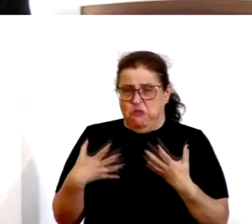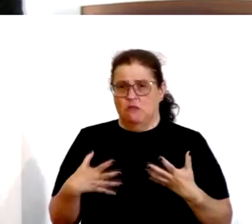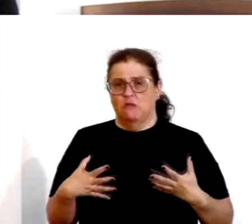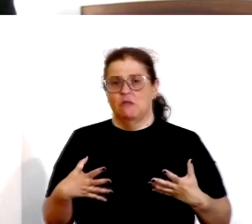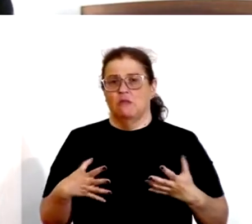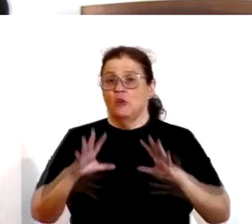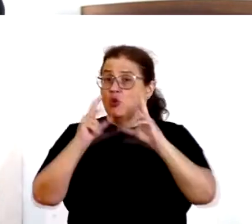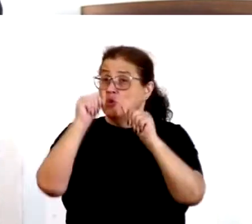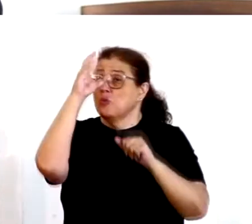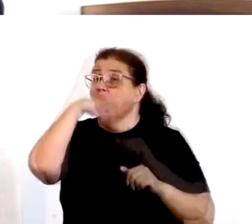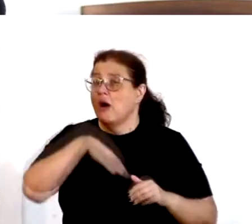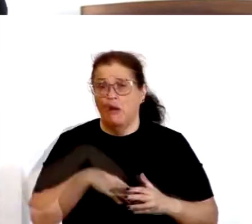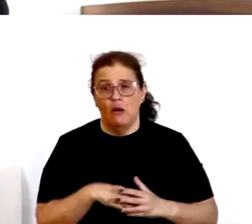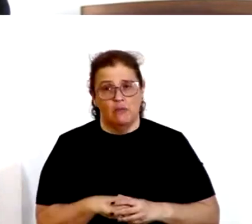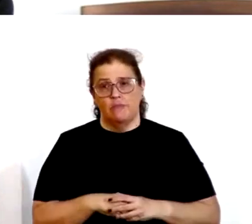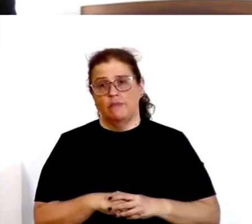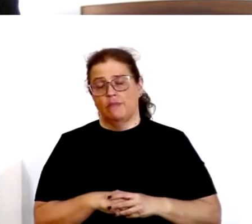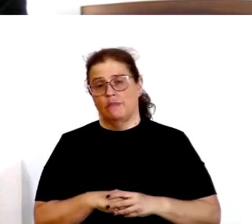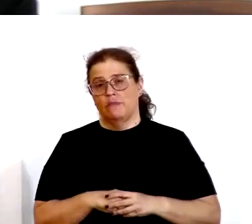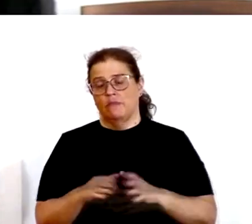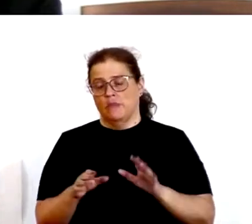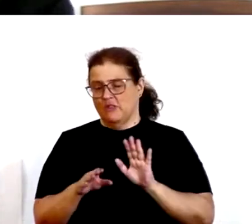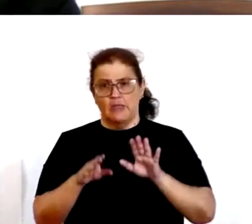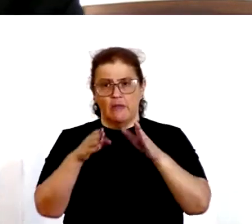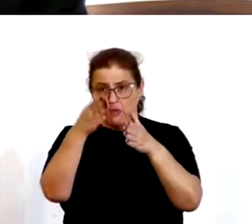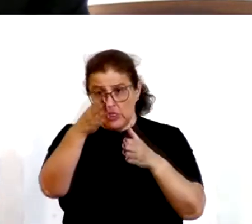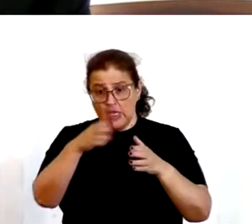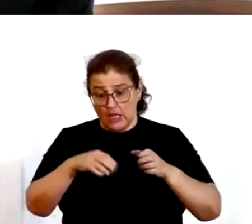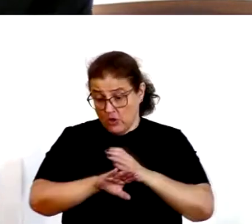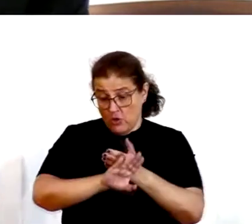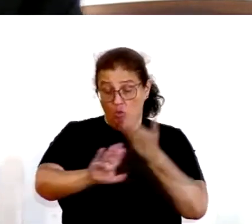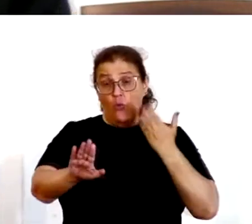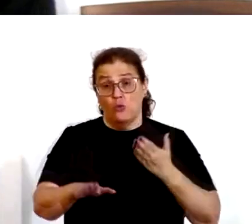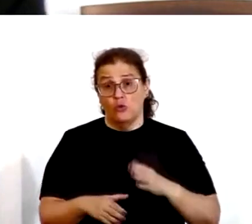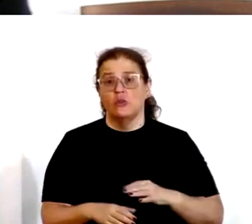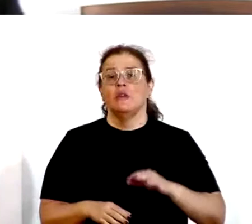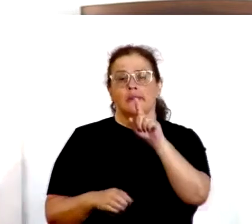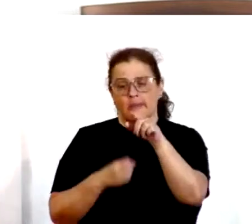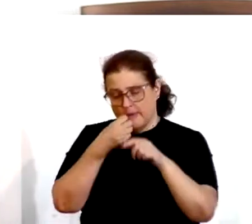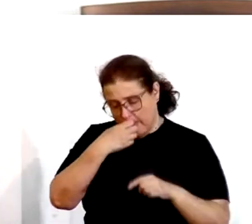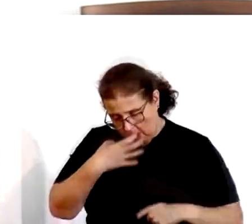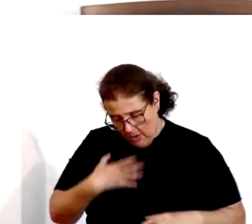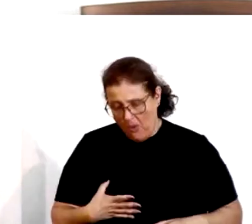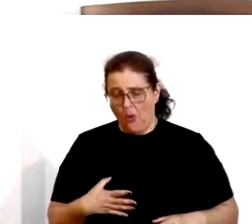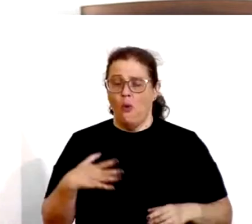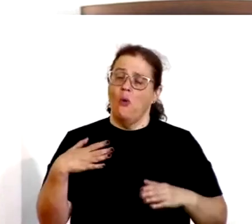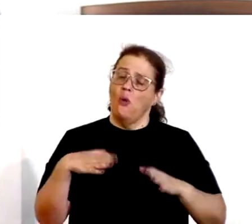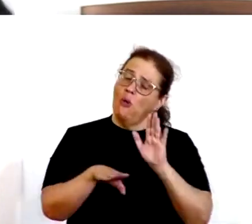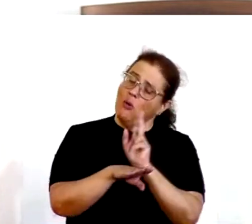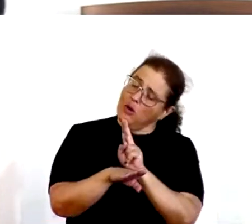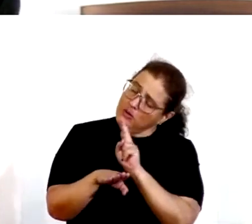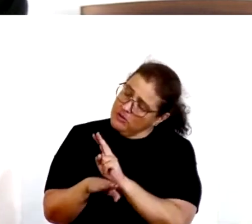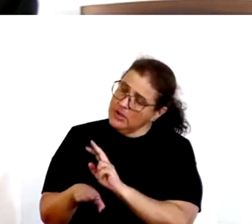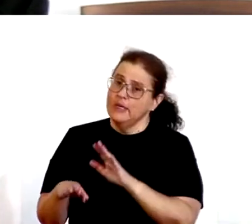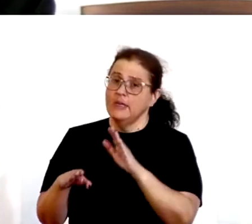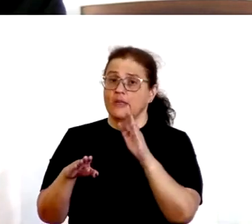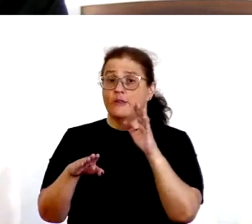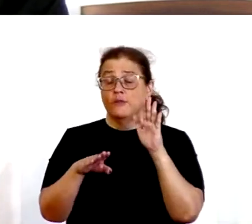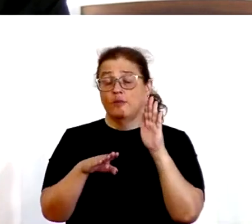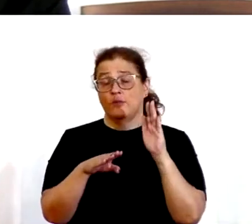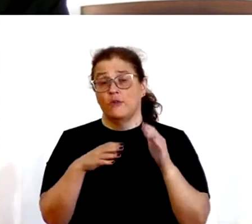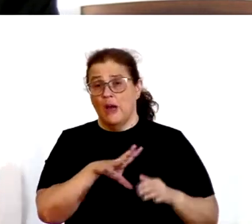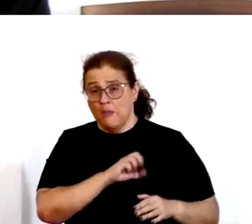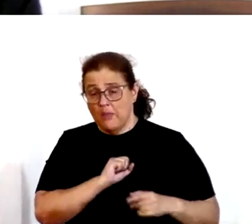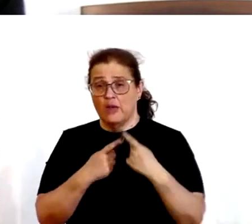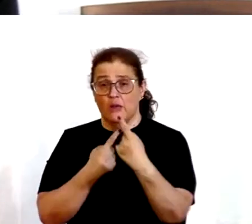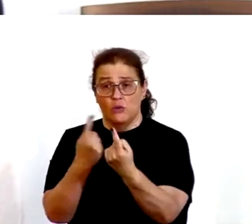malícia, antes sede uns para com os outros, benignos, compassivos, perdoando uns aos outros, como também Deus em